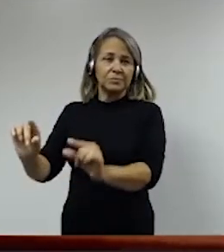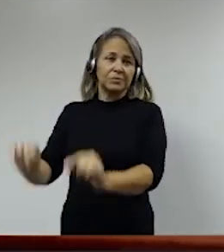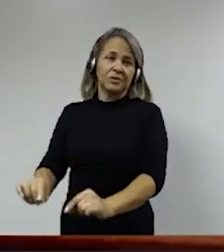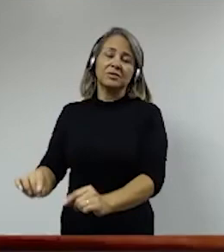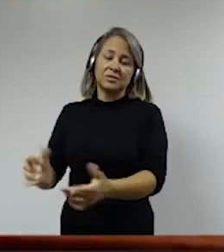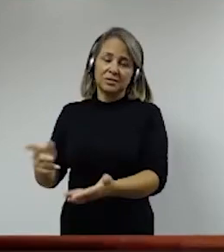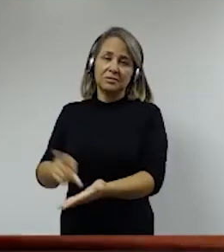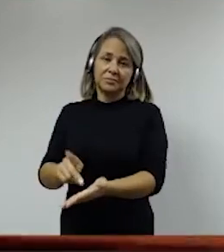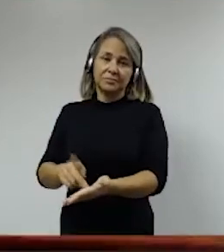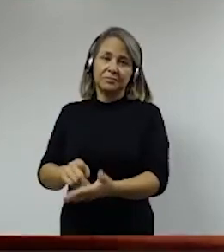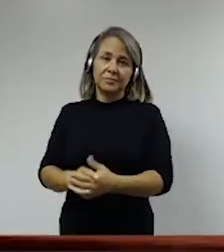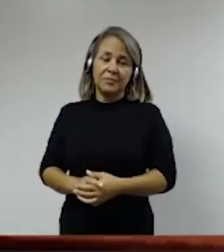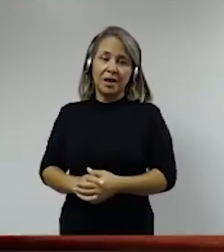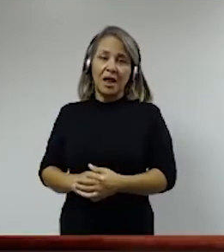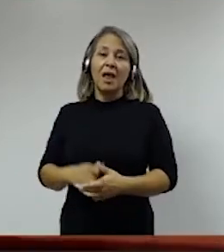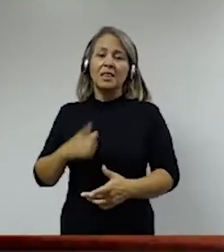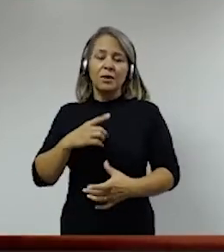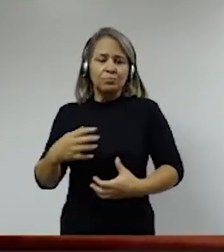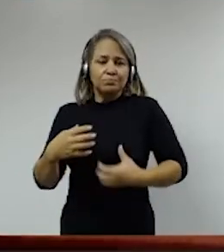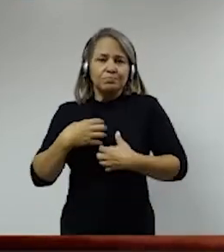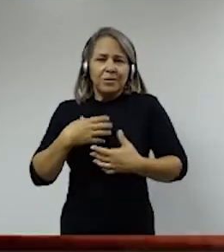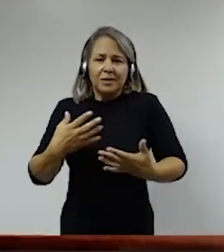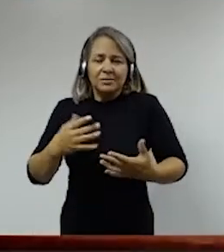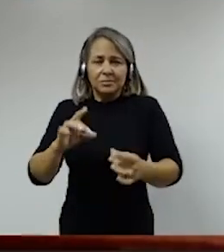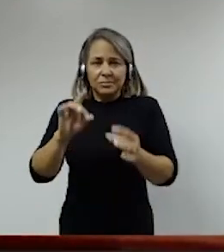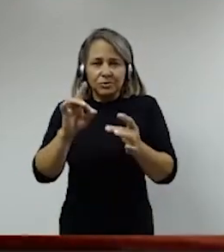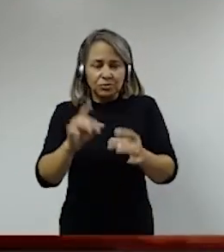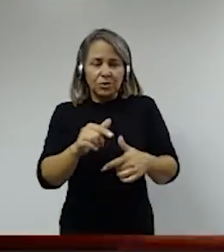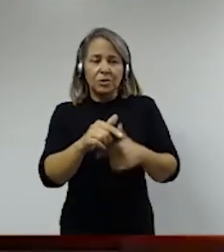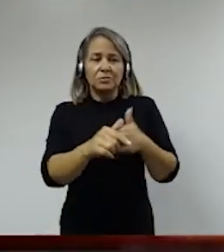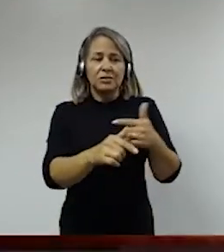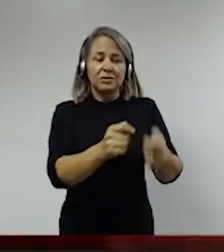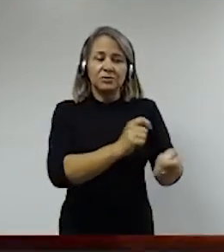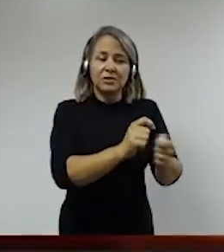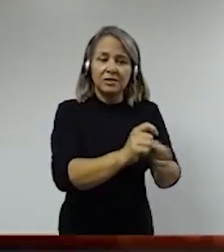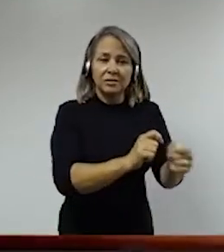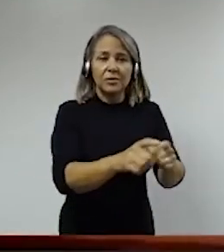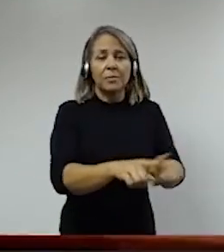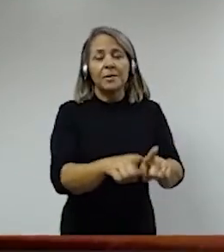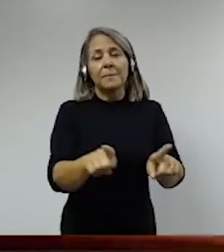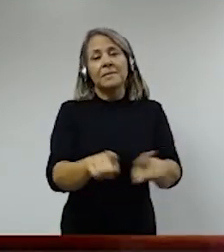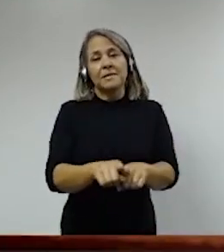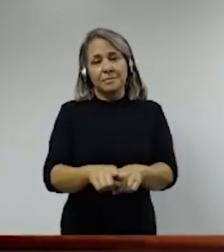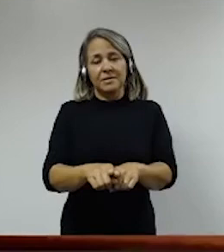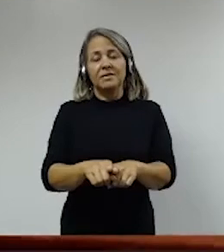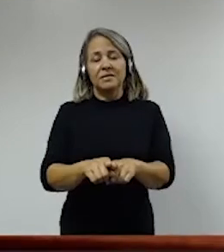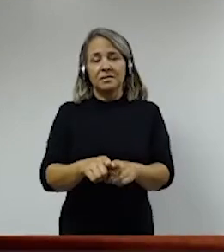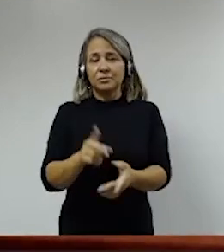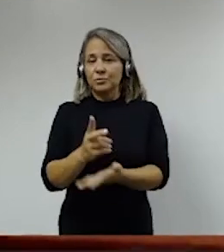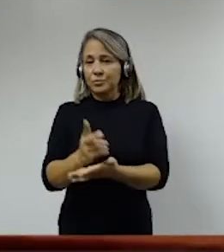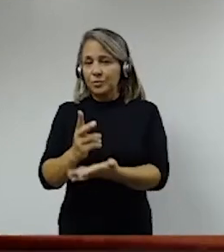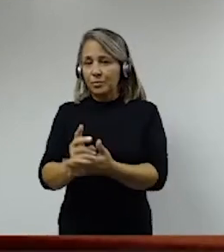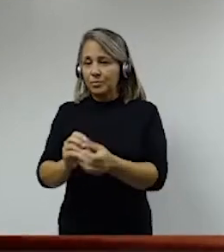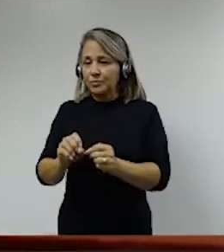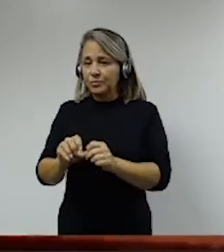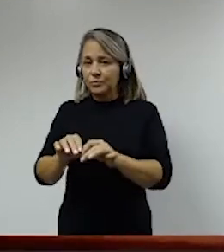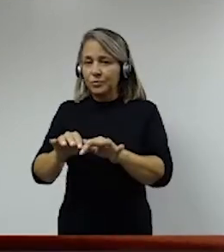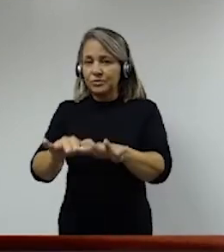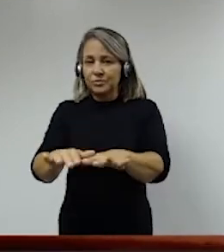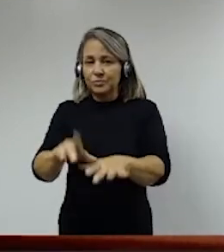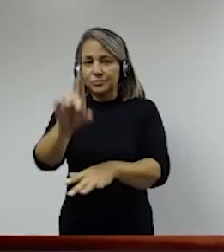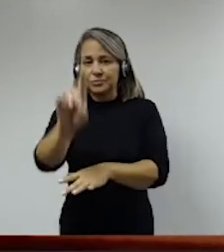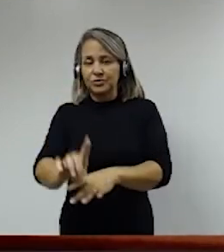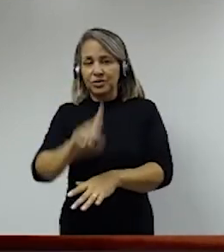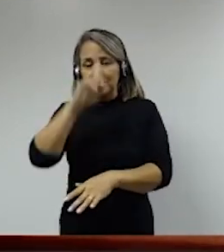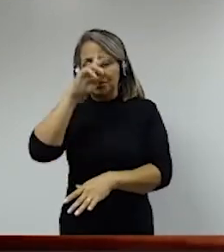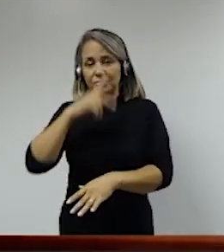Enfim, então, o impacto não só na atividade econômica, mas também no próprio fluxo do direito autoral